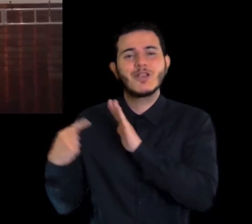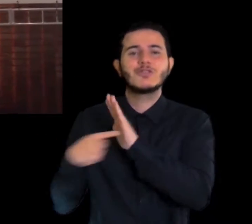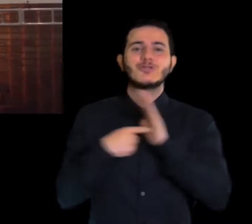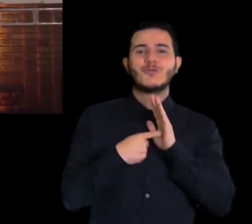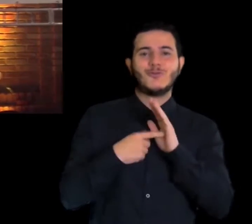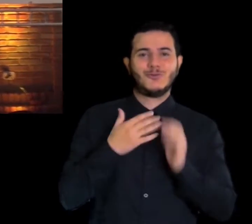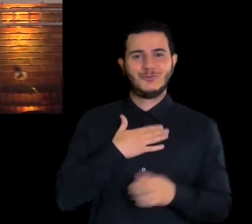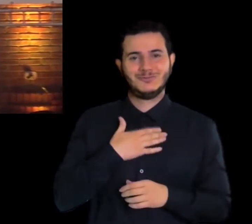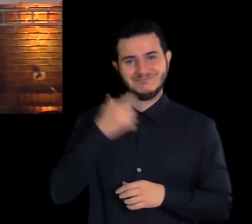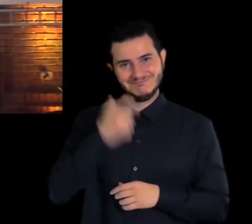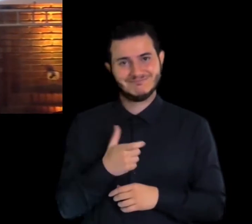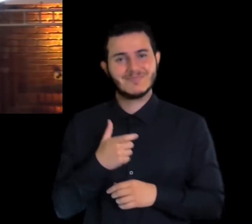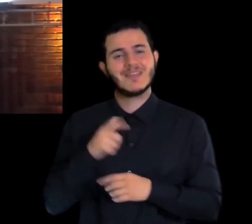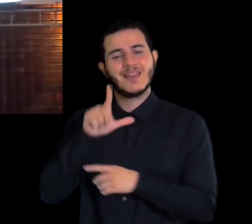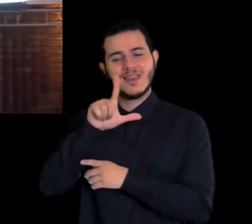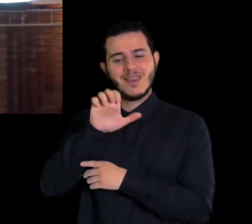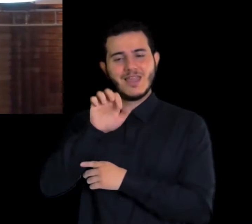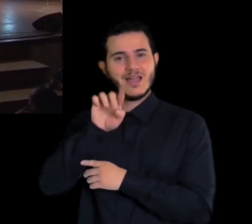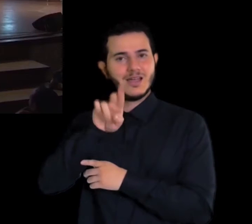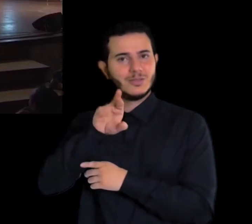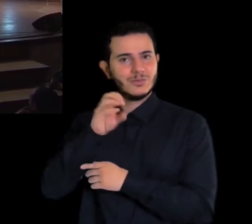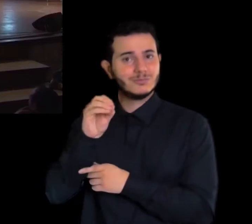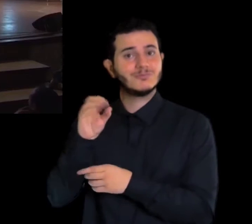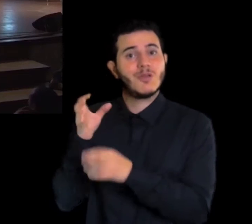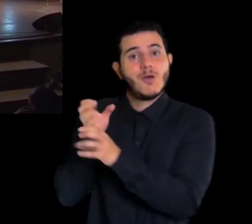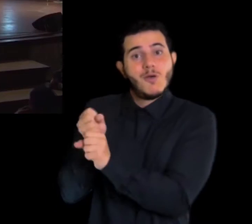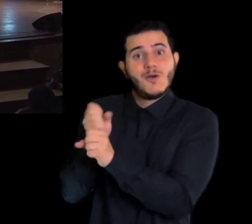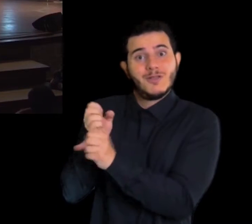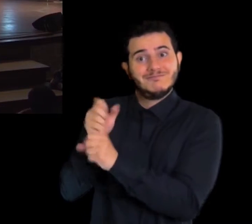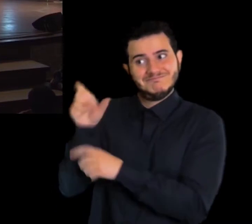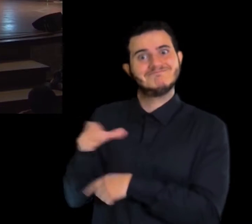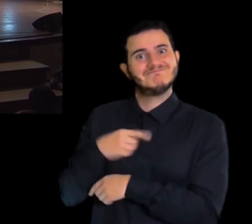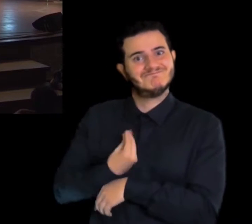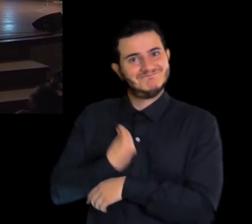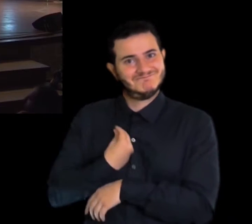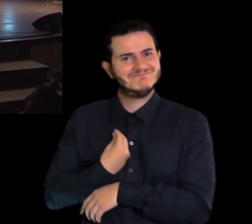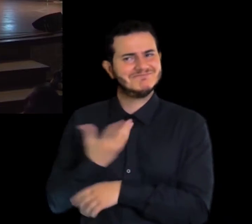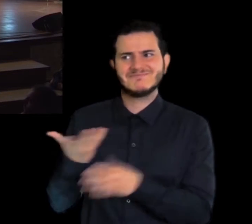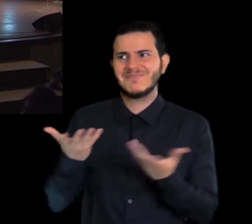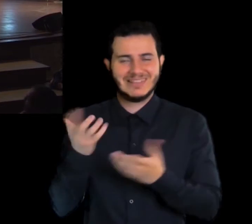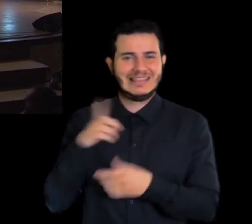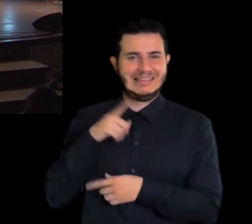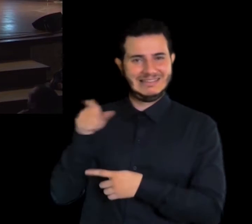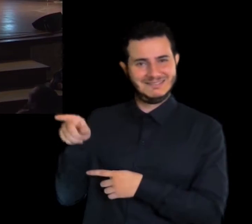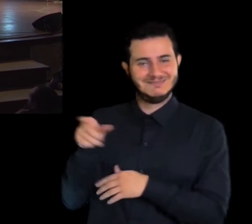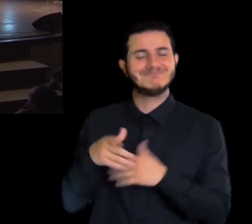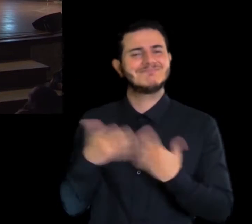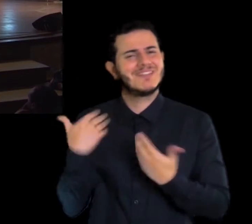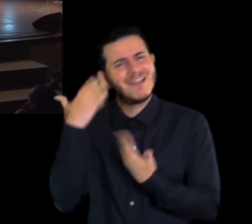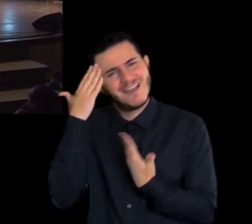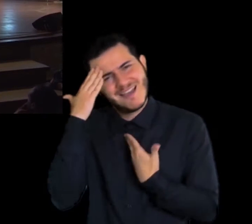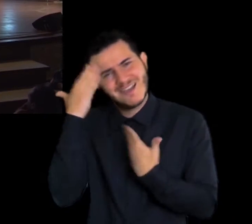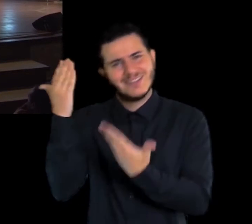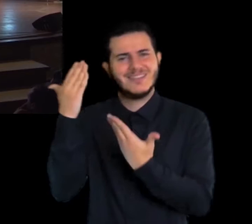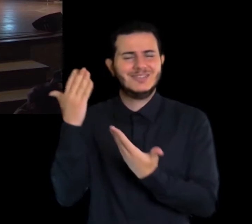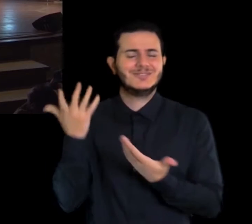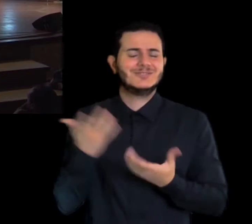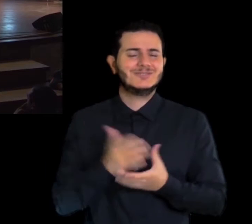dos clientes, né? O Leandrão, contador, que está aí. Cadê ele? Não sei se para onde que ele está. Está aqui, está lá, está ali. Então agradeço o Leandro.